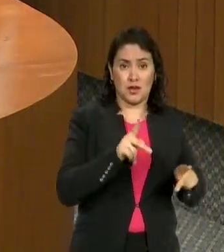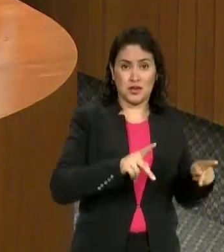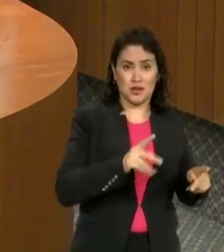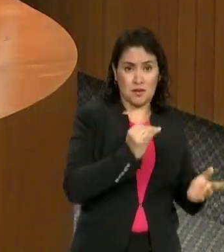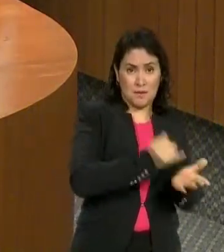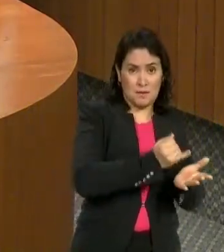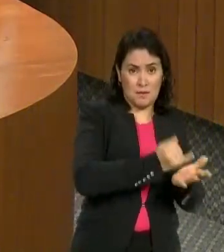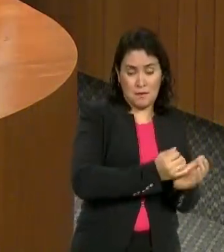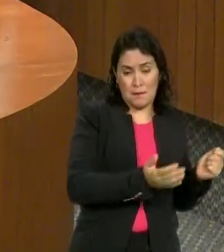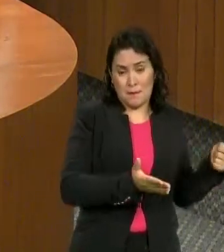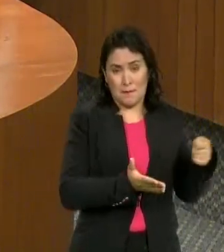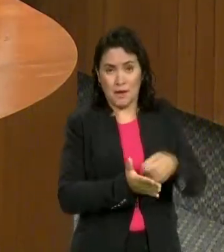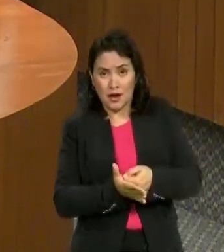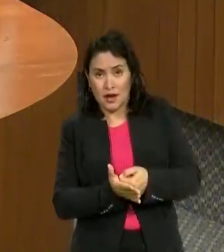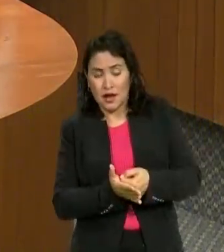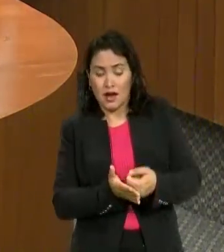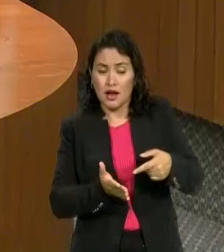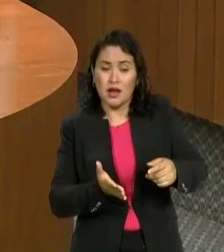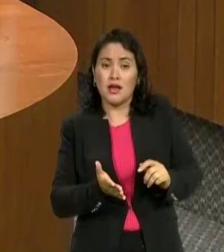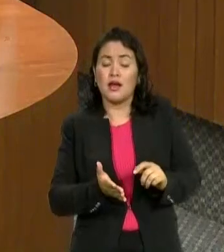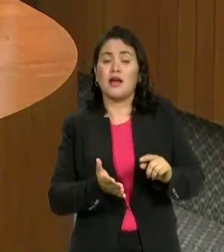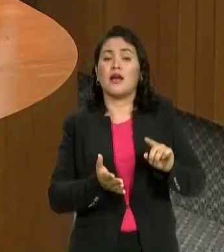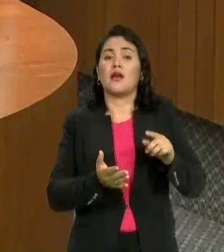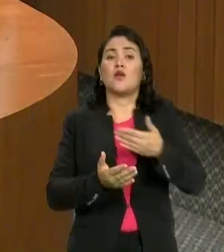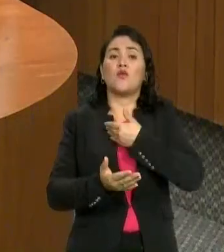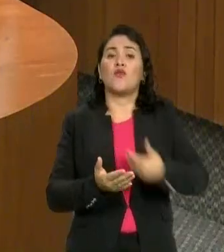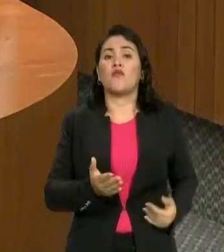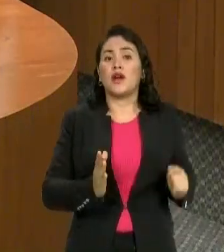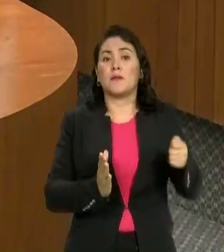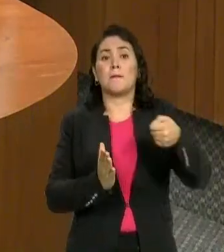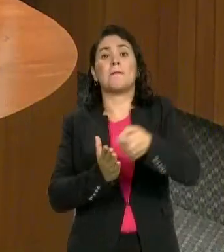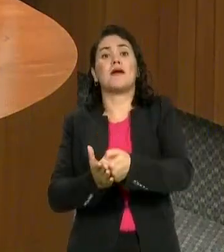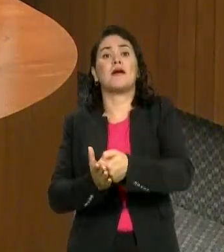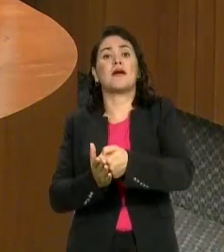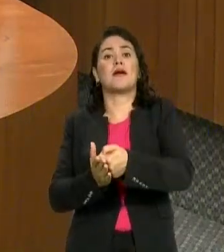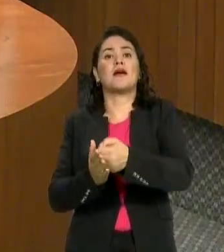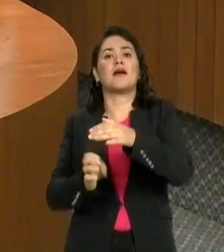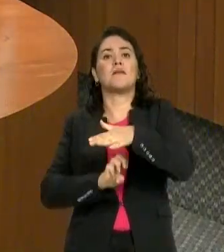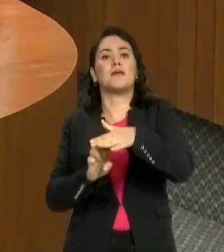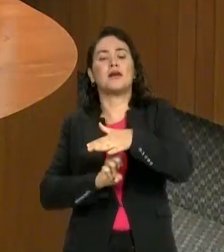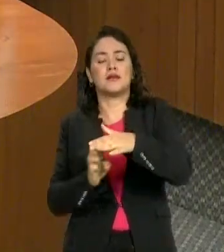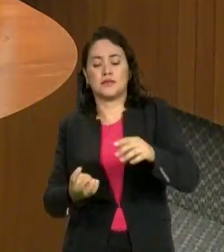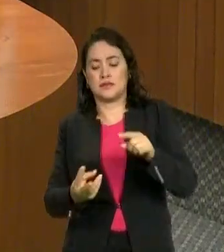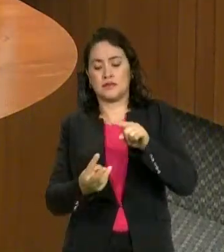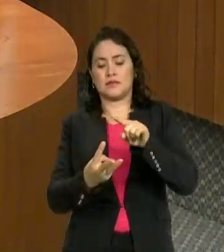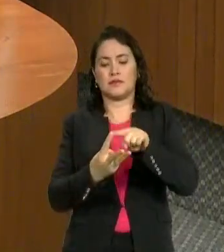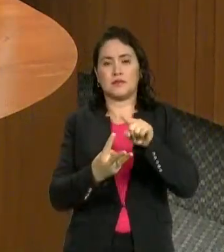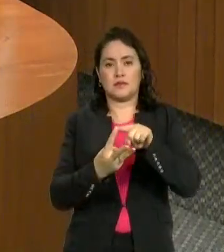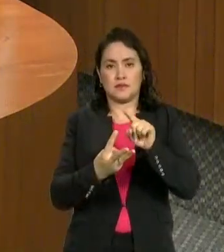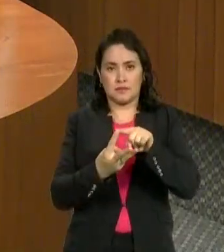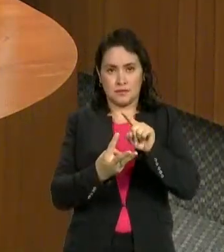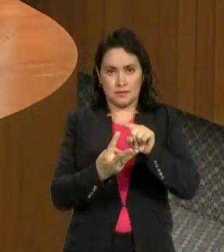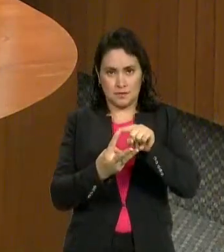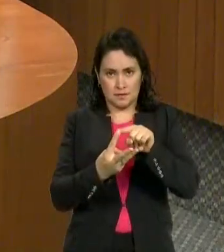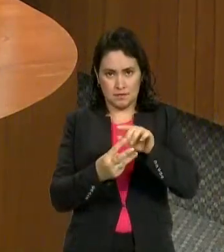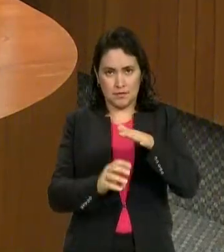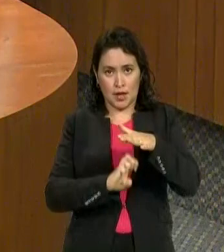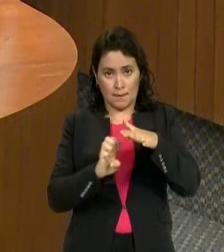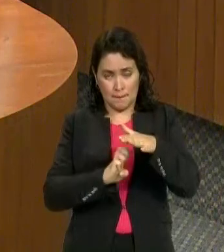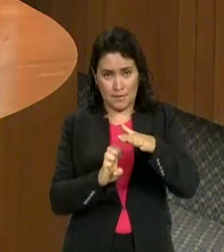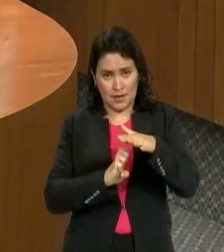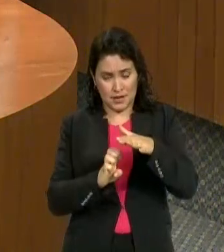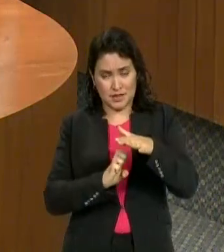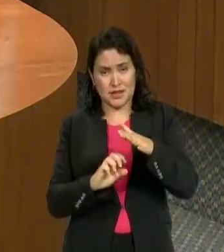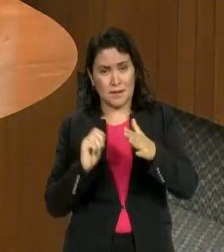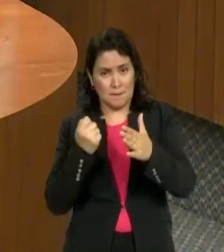para a empresa. E o outro é a empresa pagando as custas de não colocar equipamento de segurança,